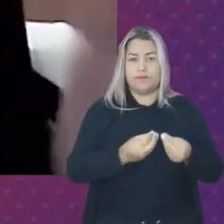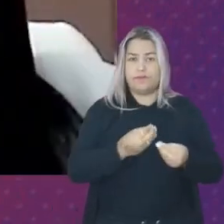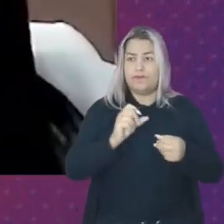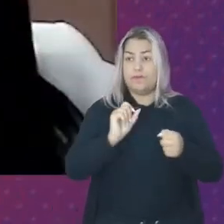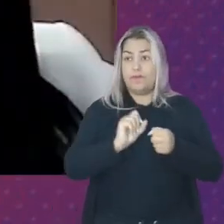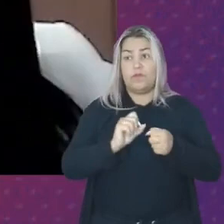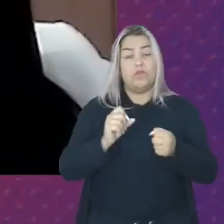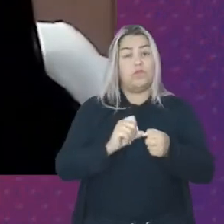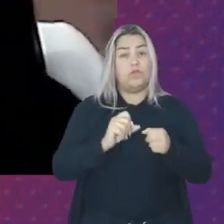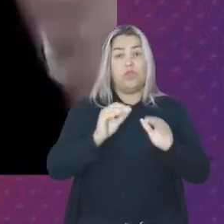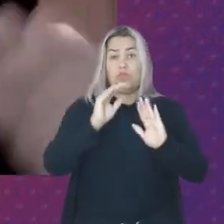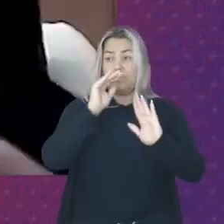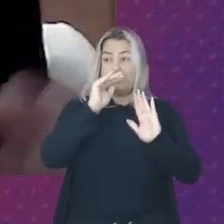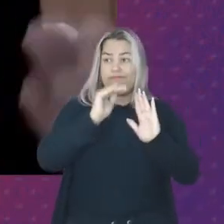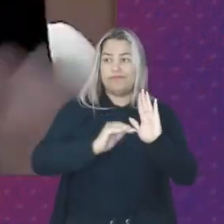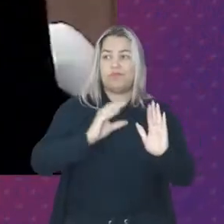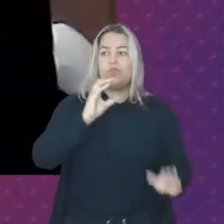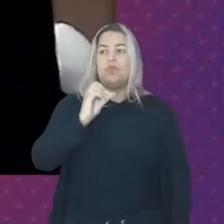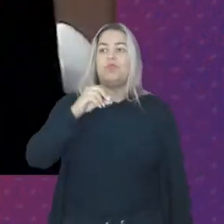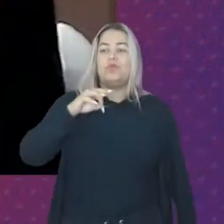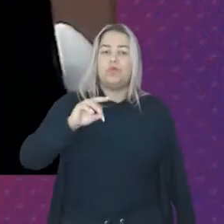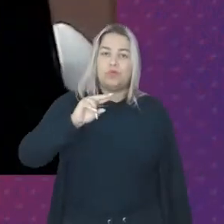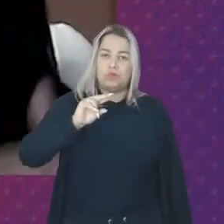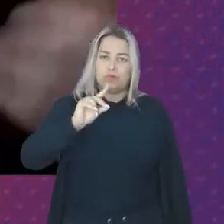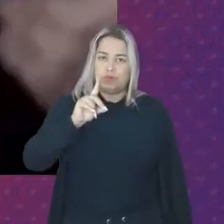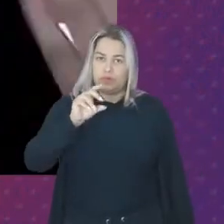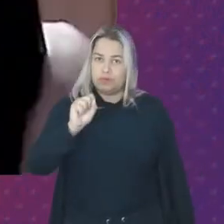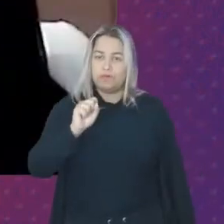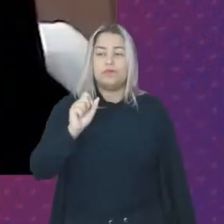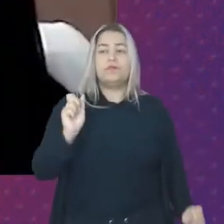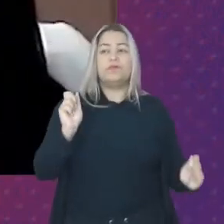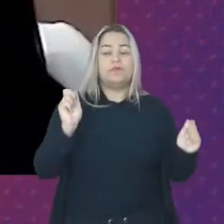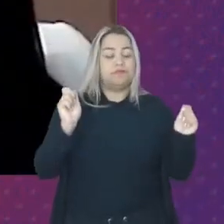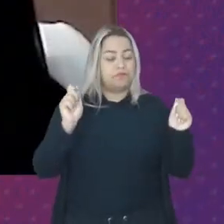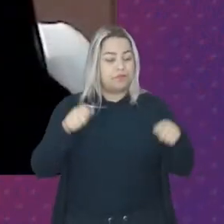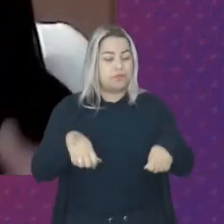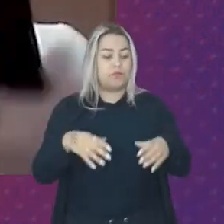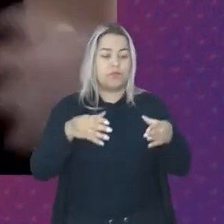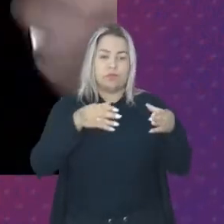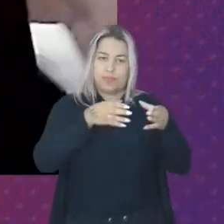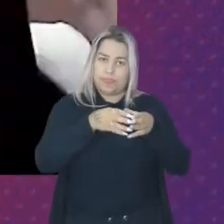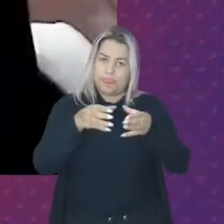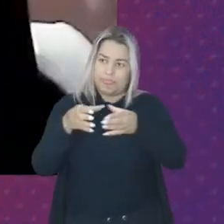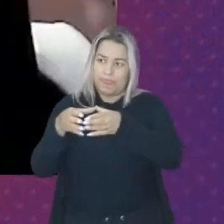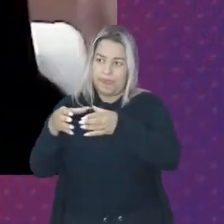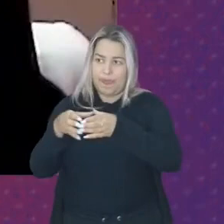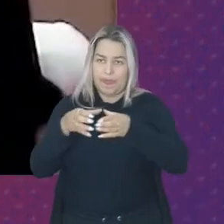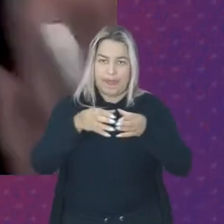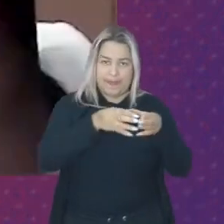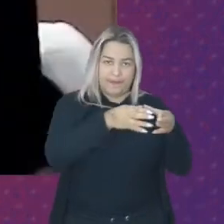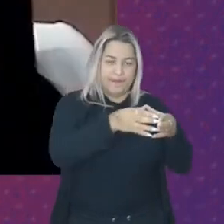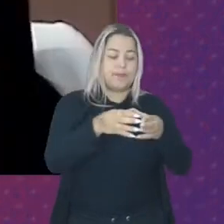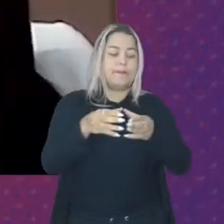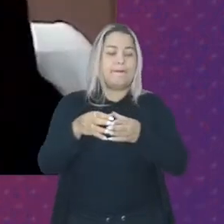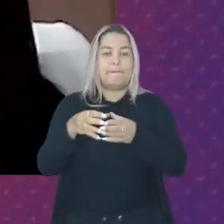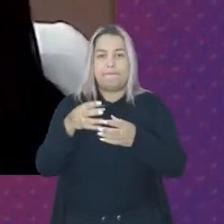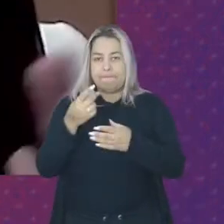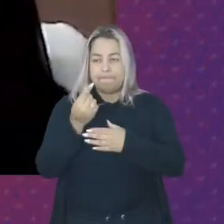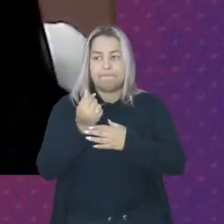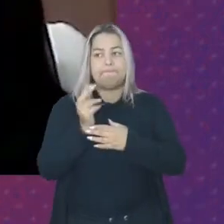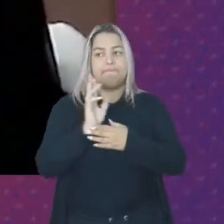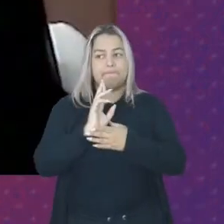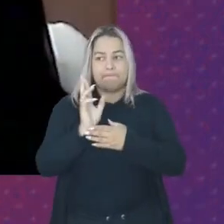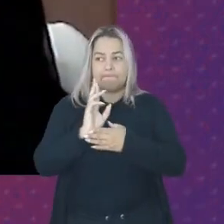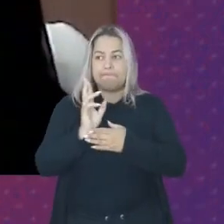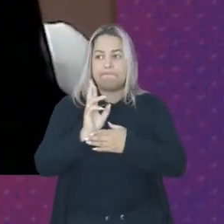muitos conteúdos, porque muitos conteúdos exigem muita equipe e exige muita verba. Existe